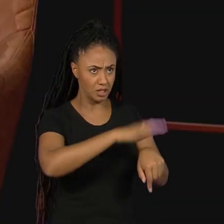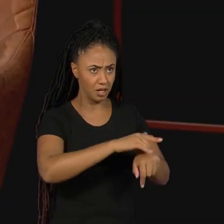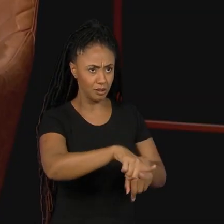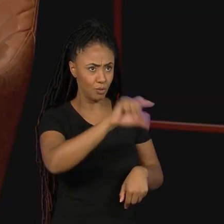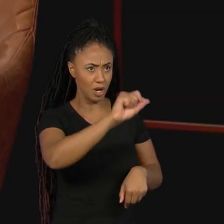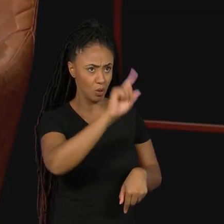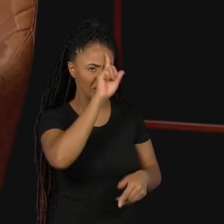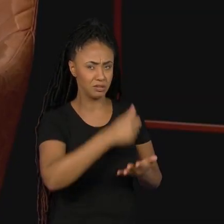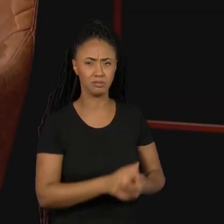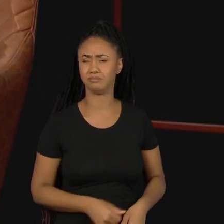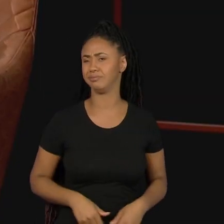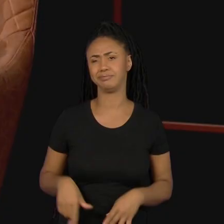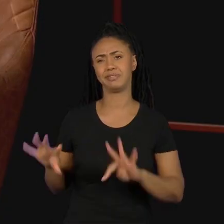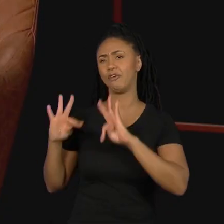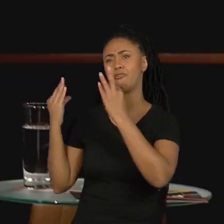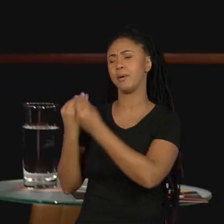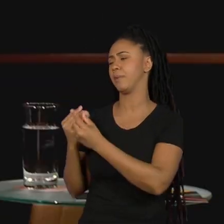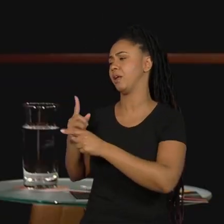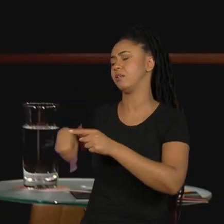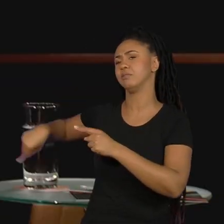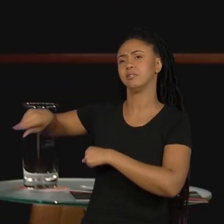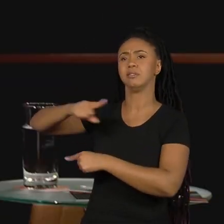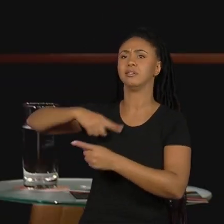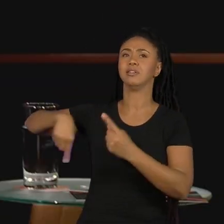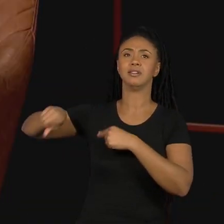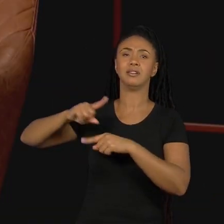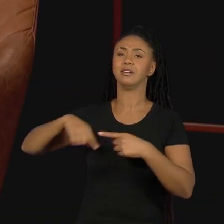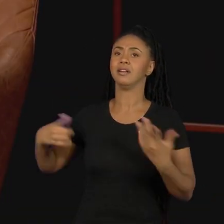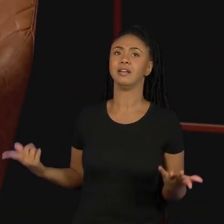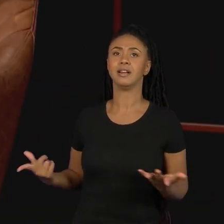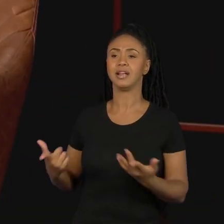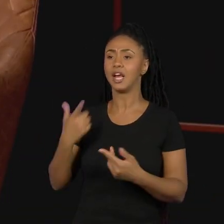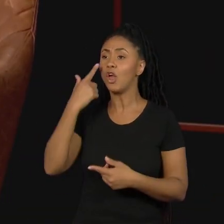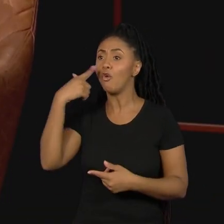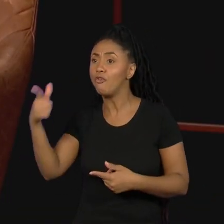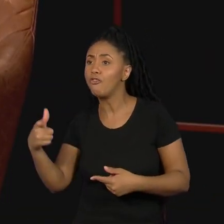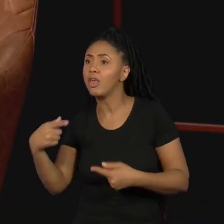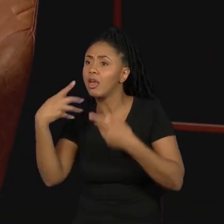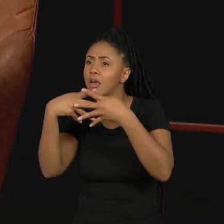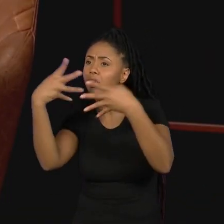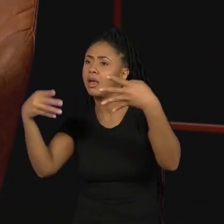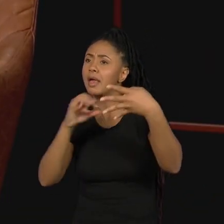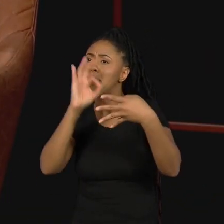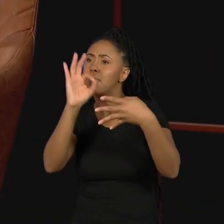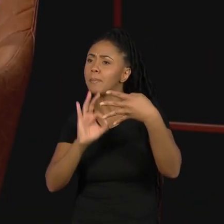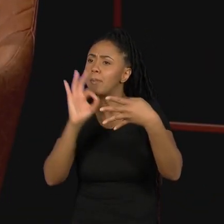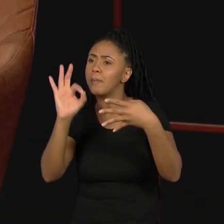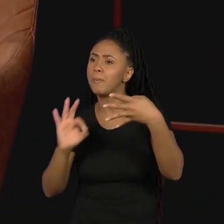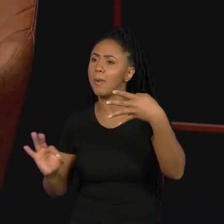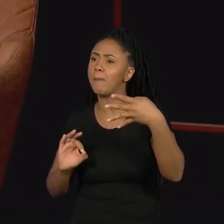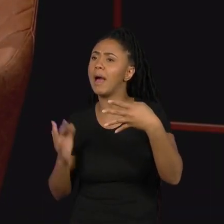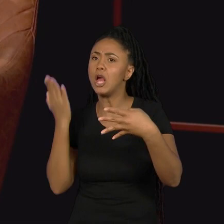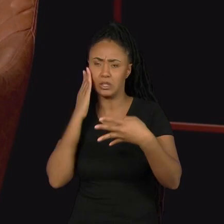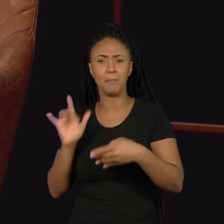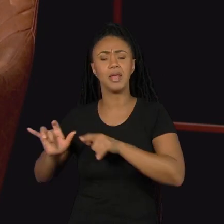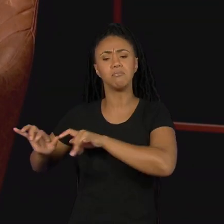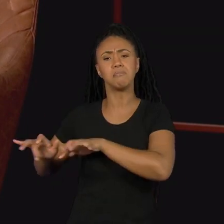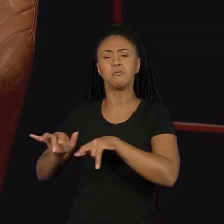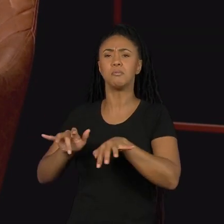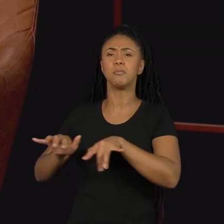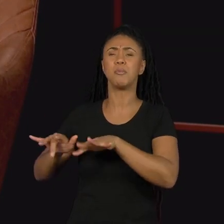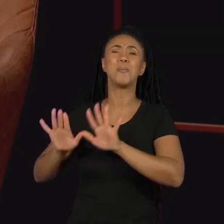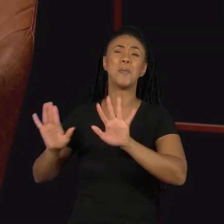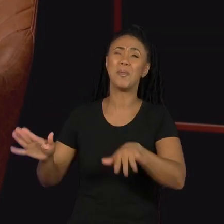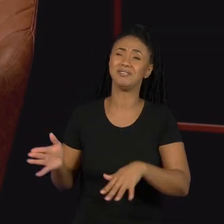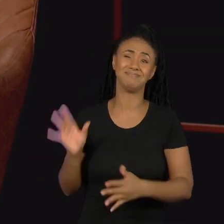sua? Familiar. Familiar. E foi ótimo, porque o piano é o único instrumento que você vê as notas. Você quer tocar direitinho. Agora, cara, eu sou